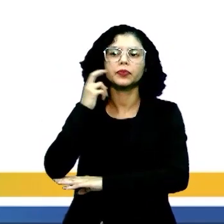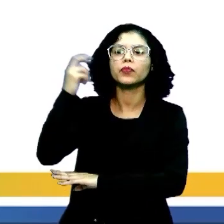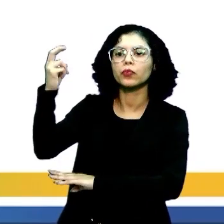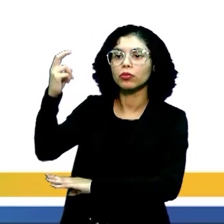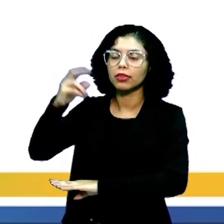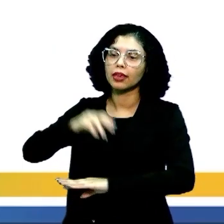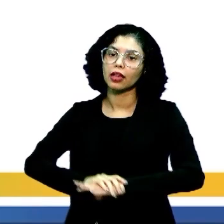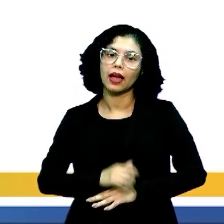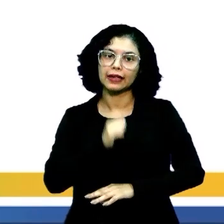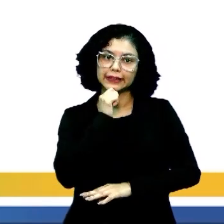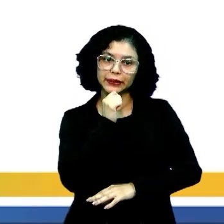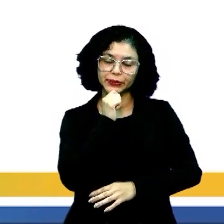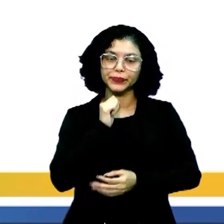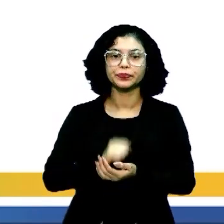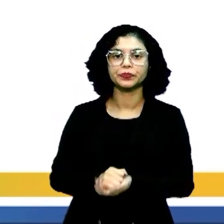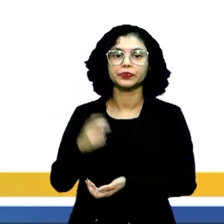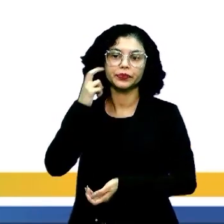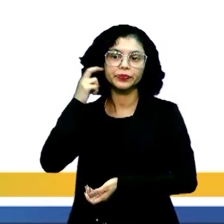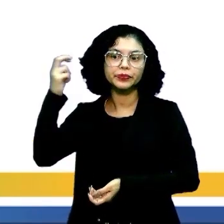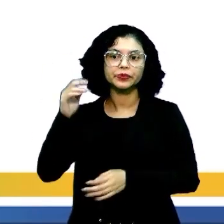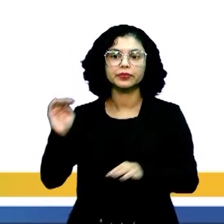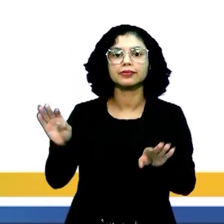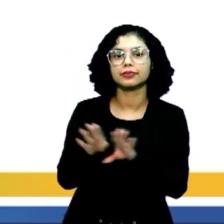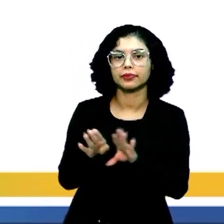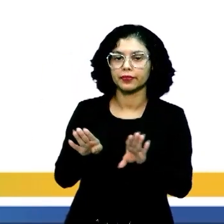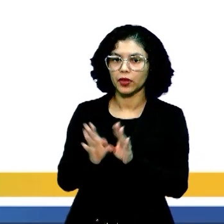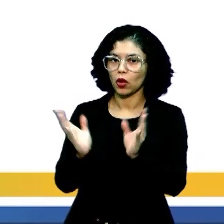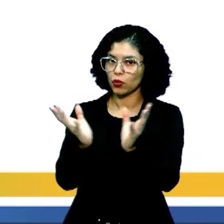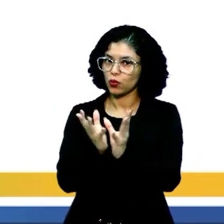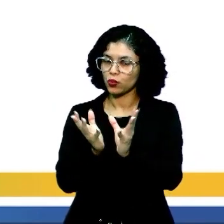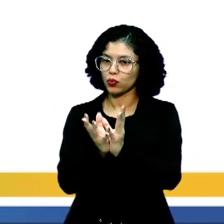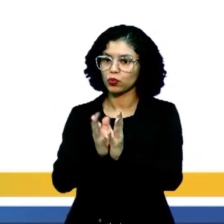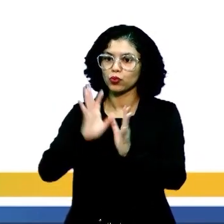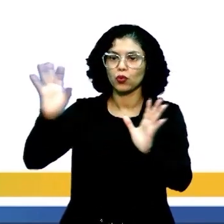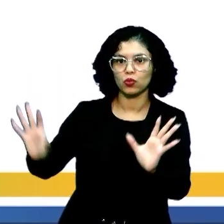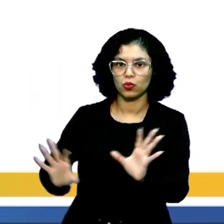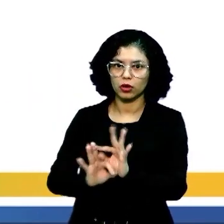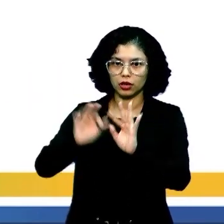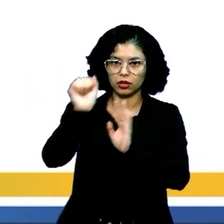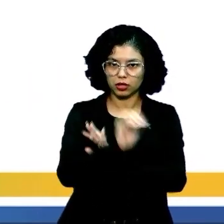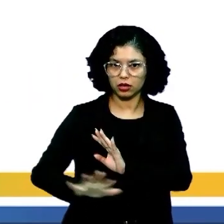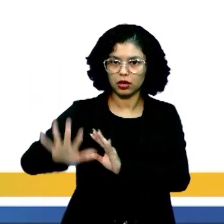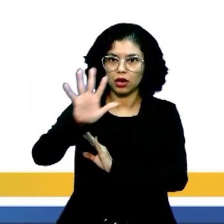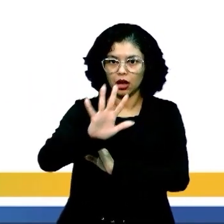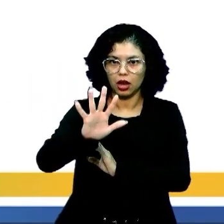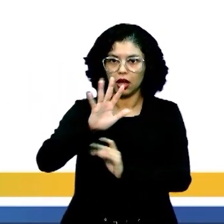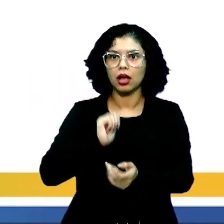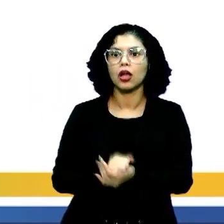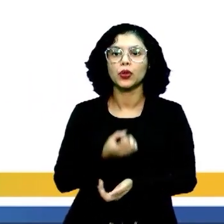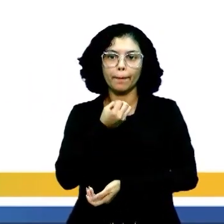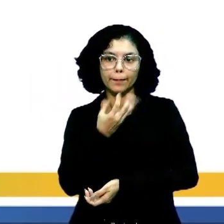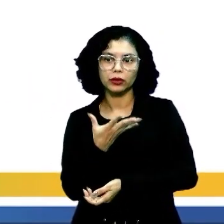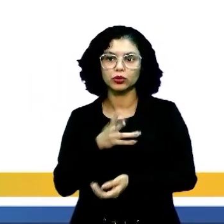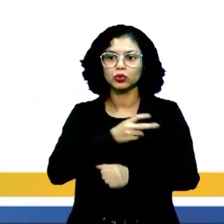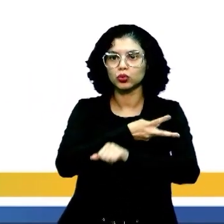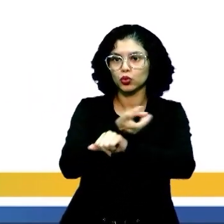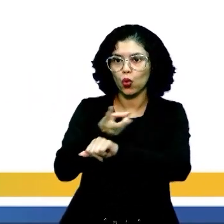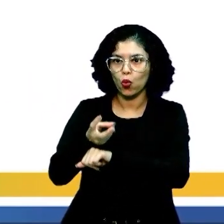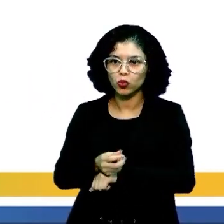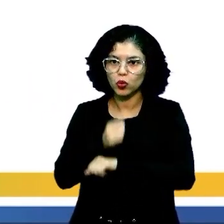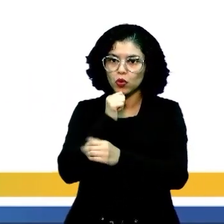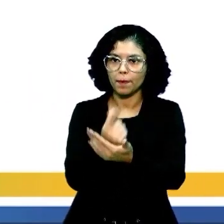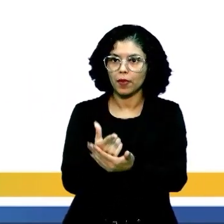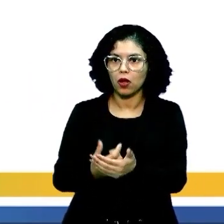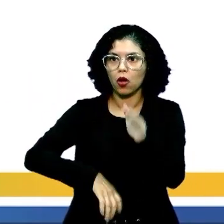Cultura, afirmou que a cultura consiste no conjunto integral dos instrumentos e bens de